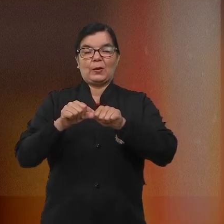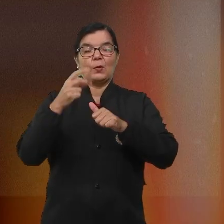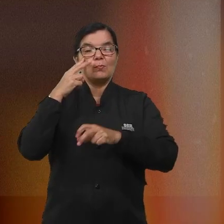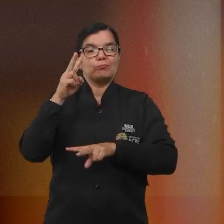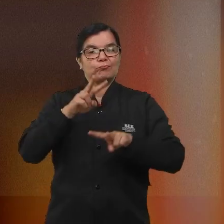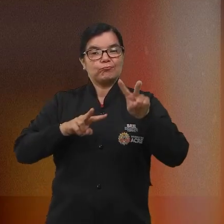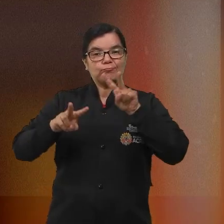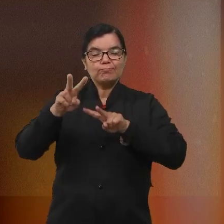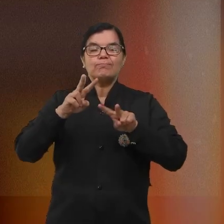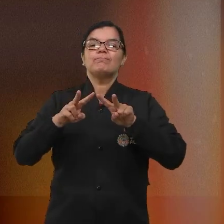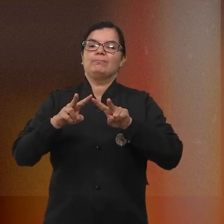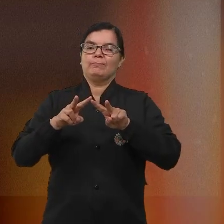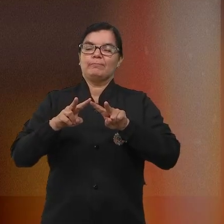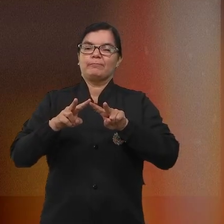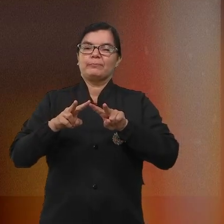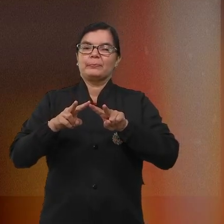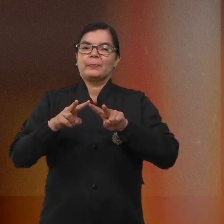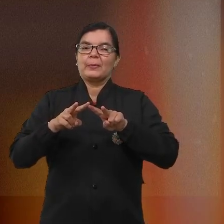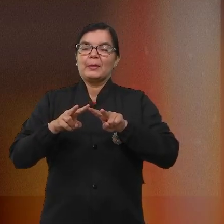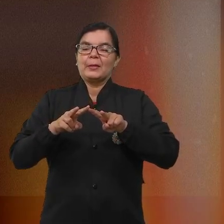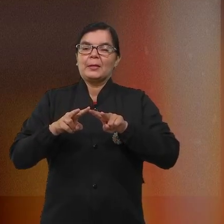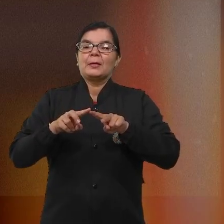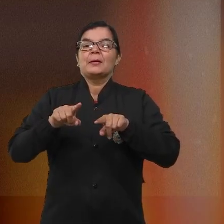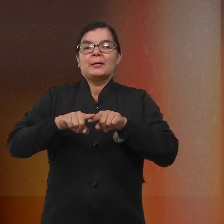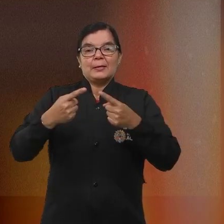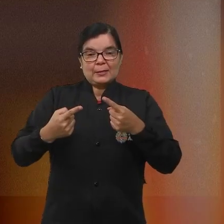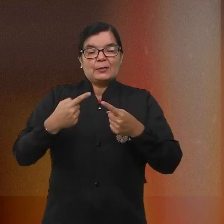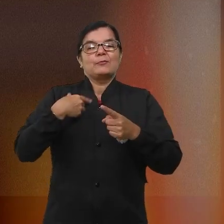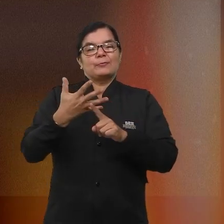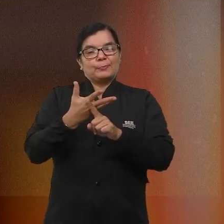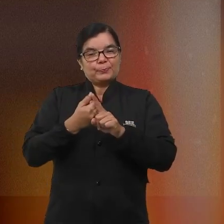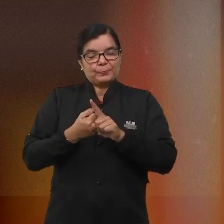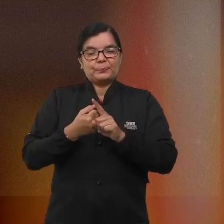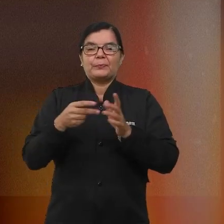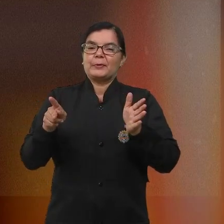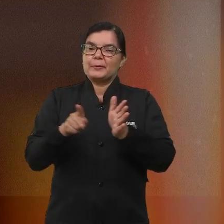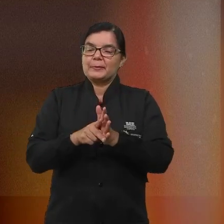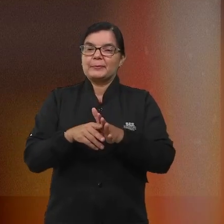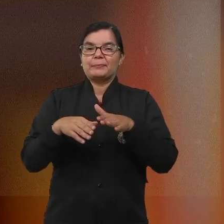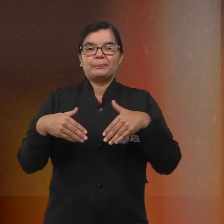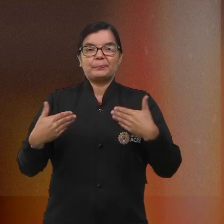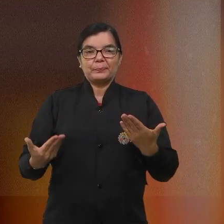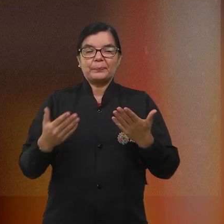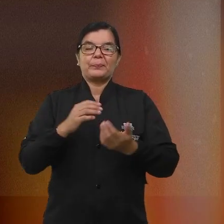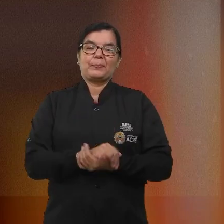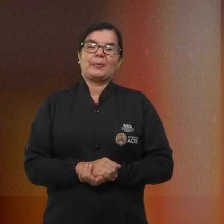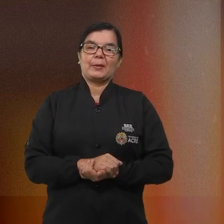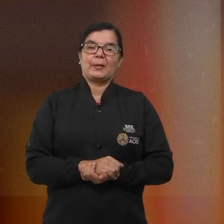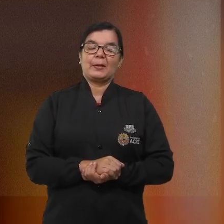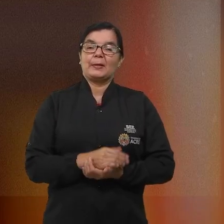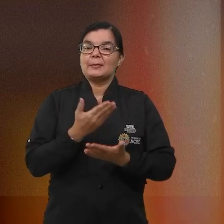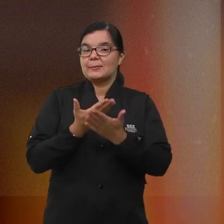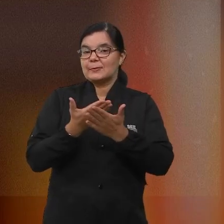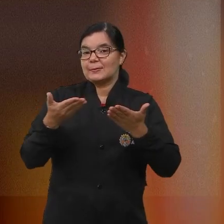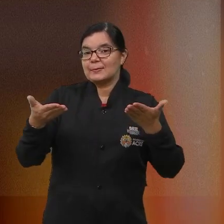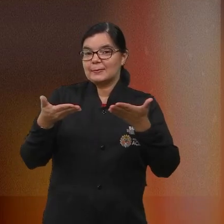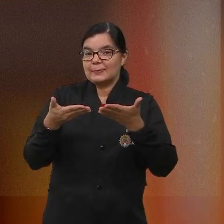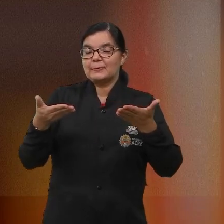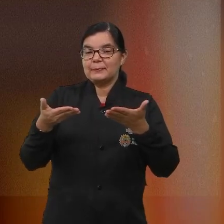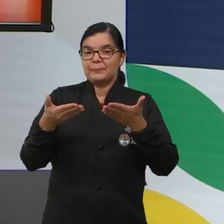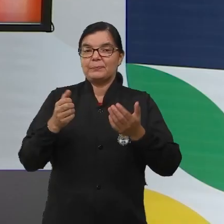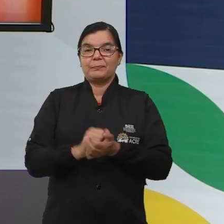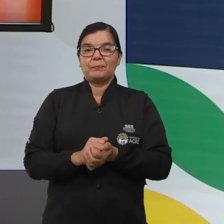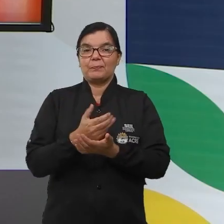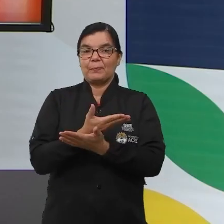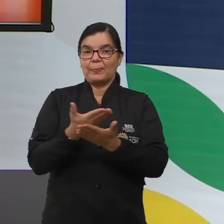audiovisual, em que essa sétima arte faz parte, tá? Então, gente, a nossa aula de hoje